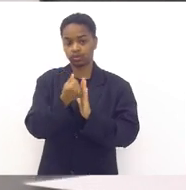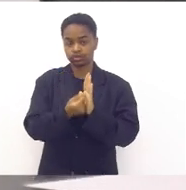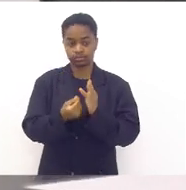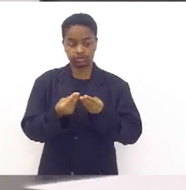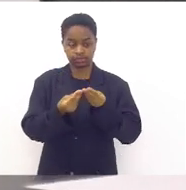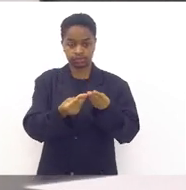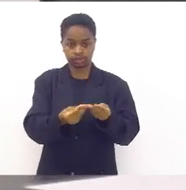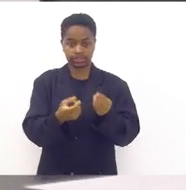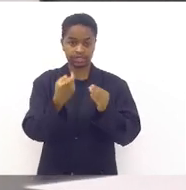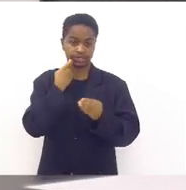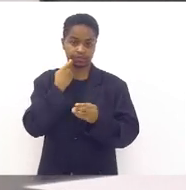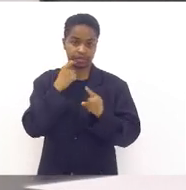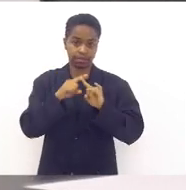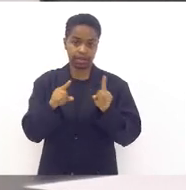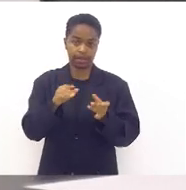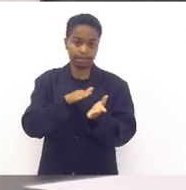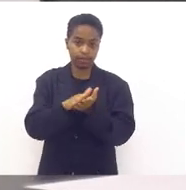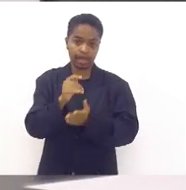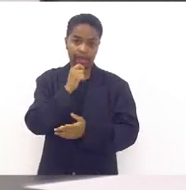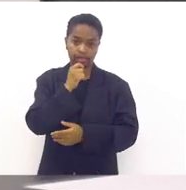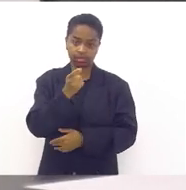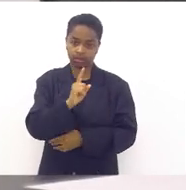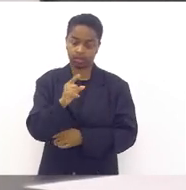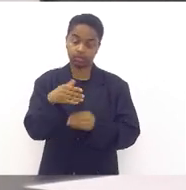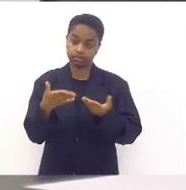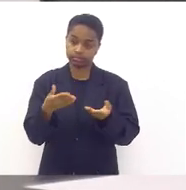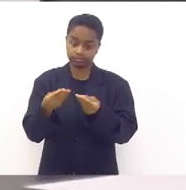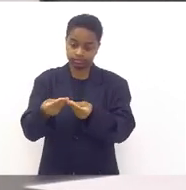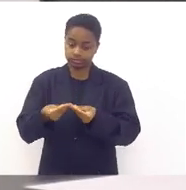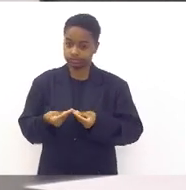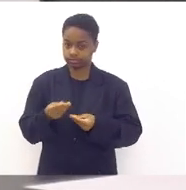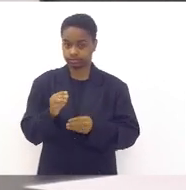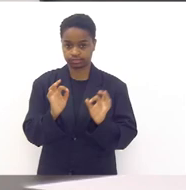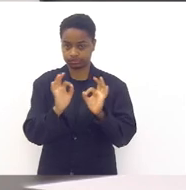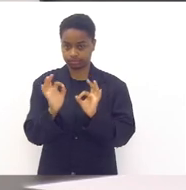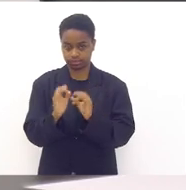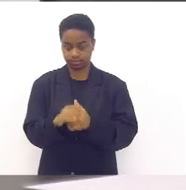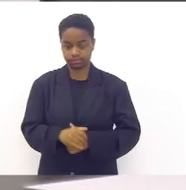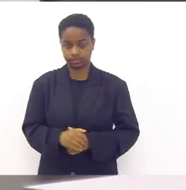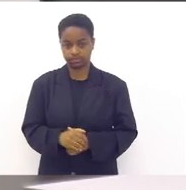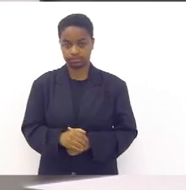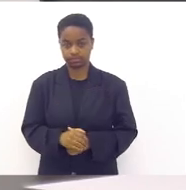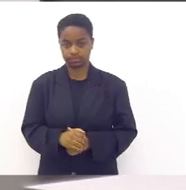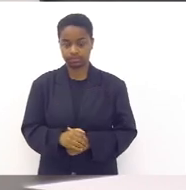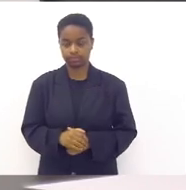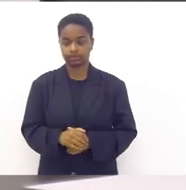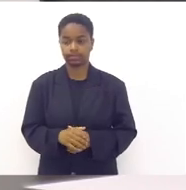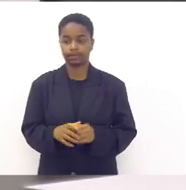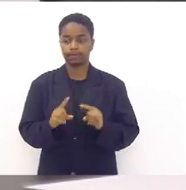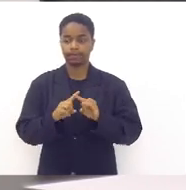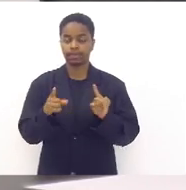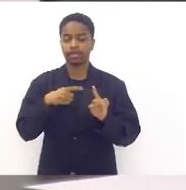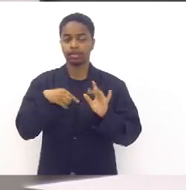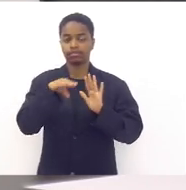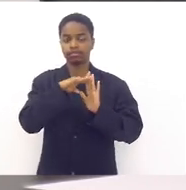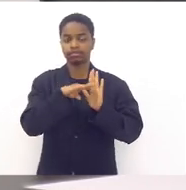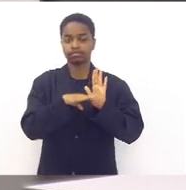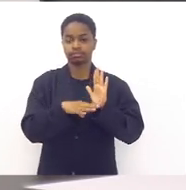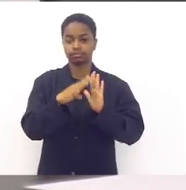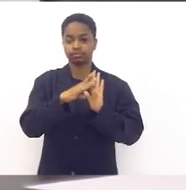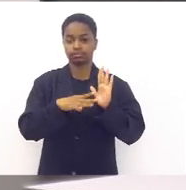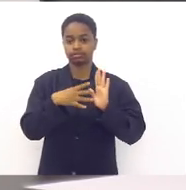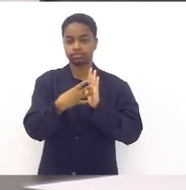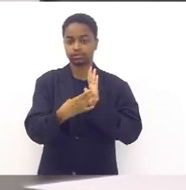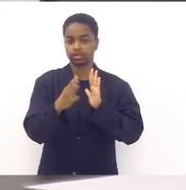não foi publicado, não chegou à comissão ainda. Né? A gente já tem todo um cronograma, assim